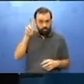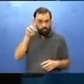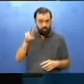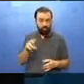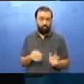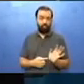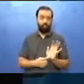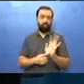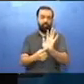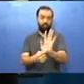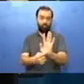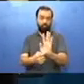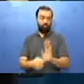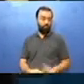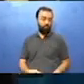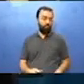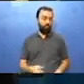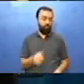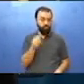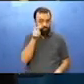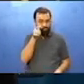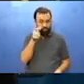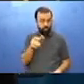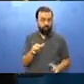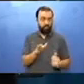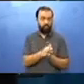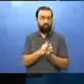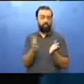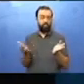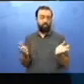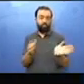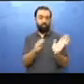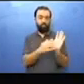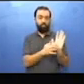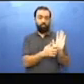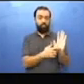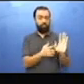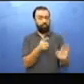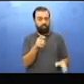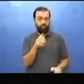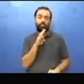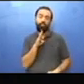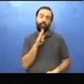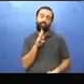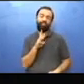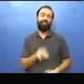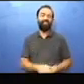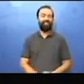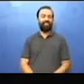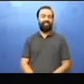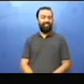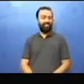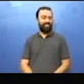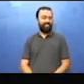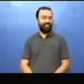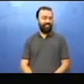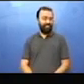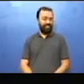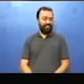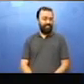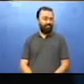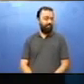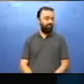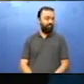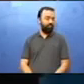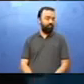atividades do mês cultural. Observe a capa do livro escolhido. Você conhece essa história? Agora nós conhecemos, né? Vocês já conheceram, já ouviram